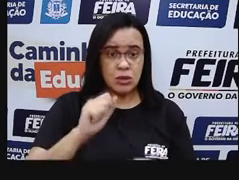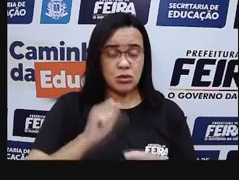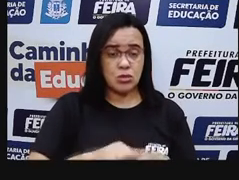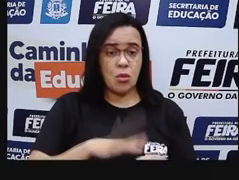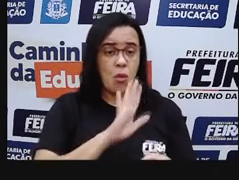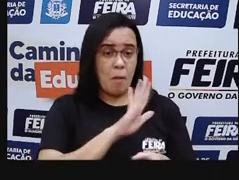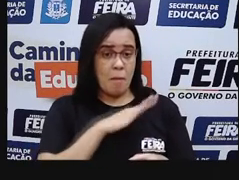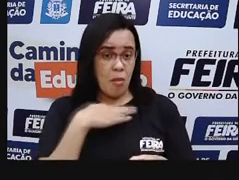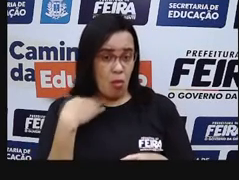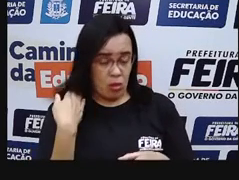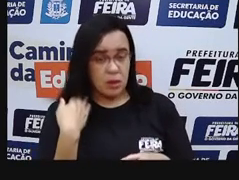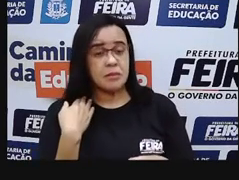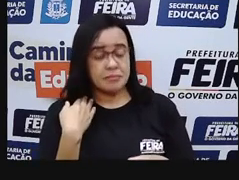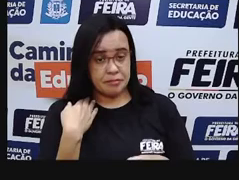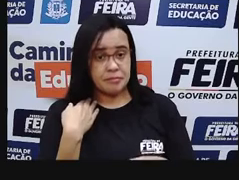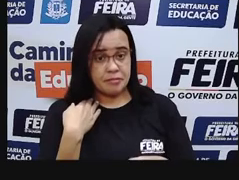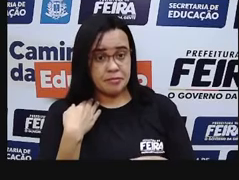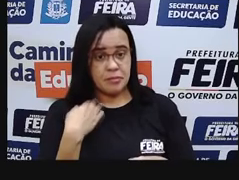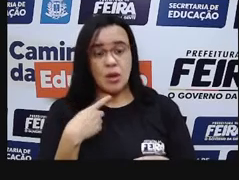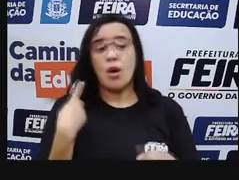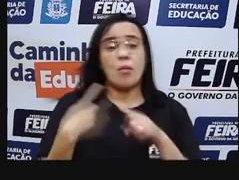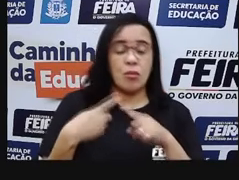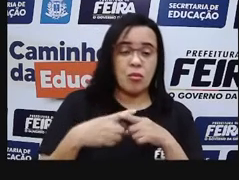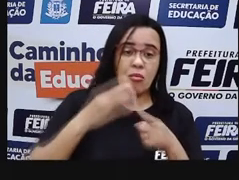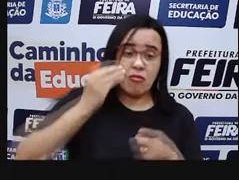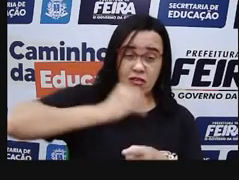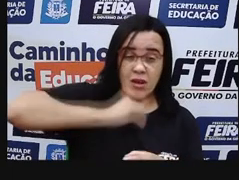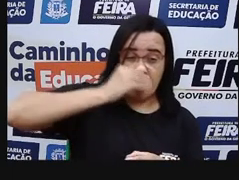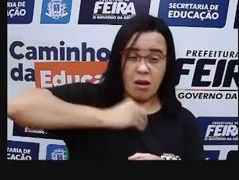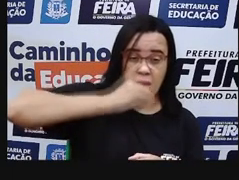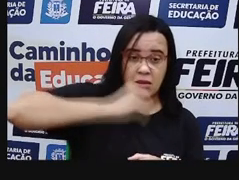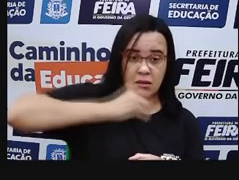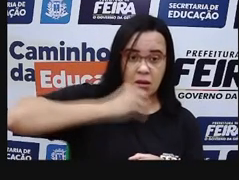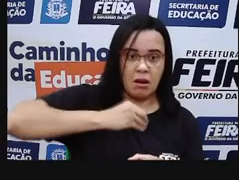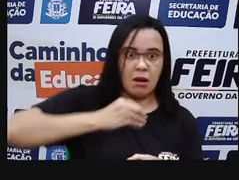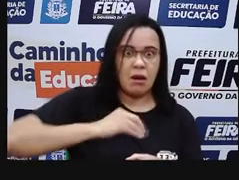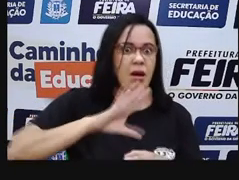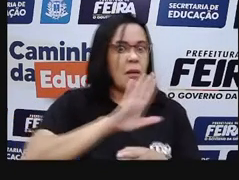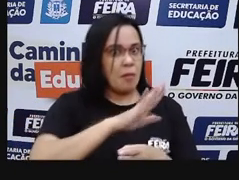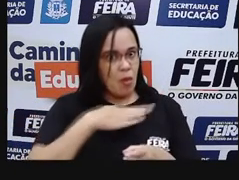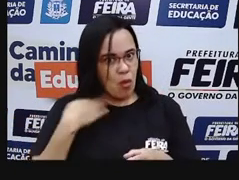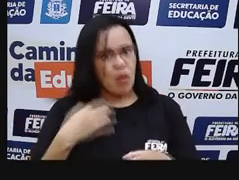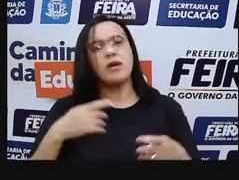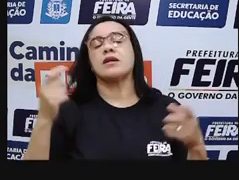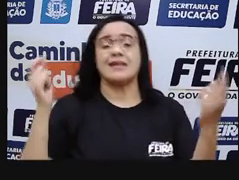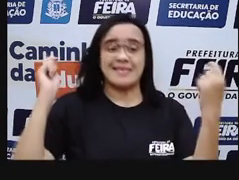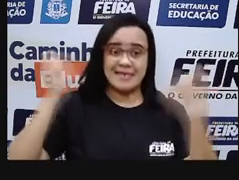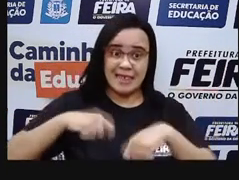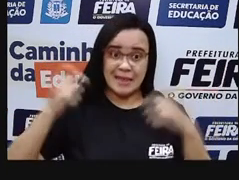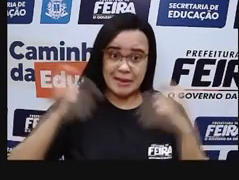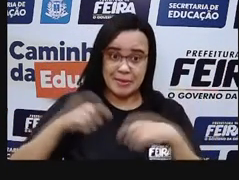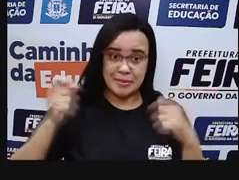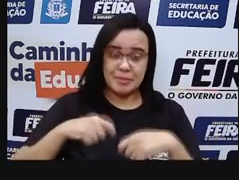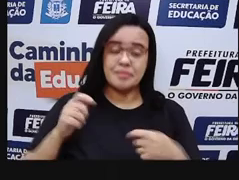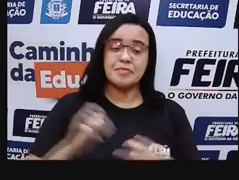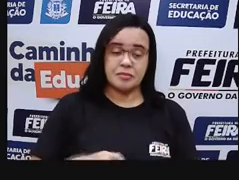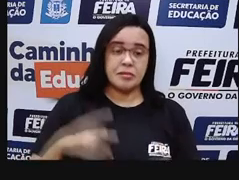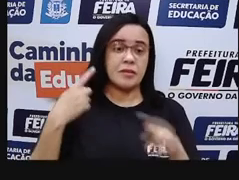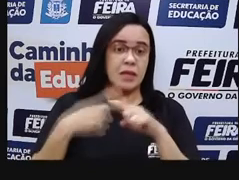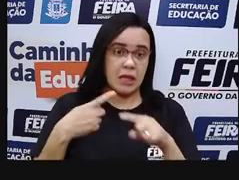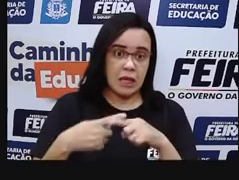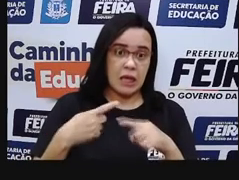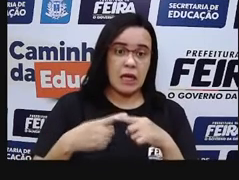tinham menor resistência a essa bactéria ela chama sensibilidade desculpa a esse antibiótico